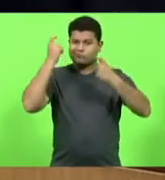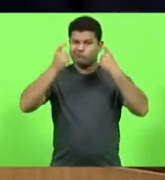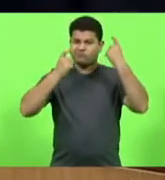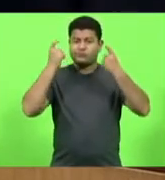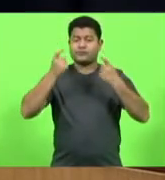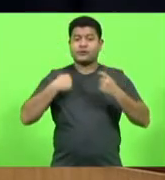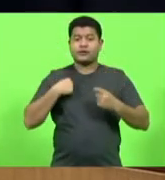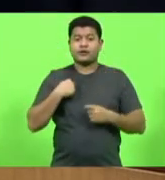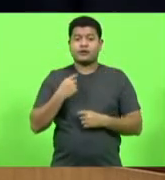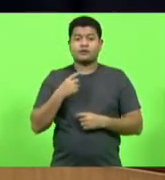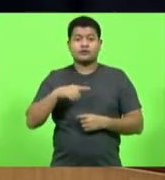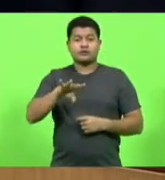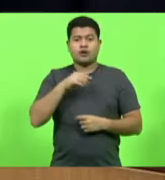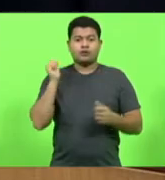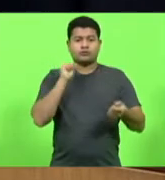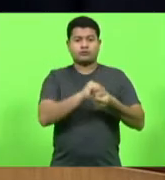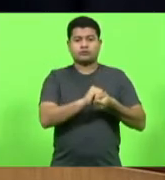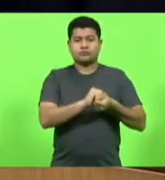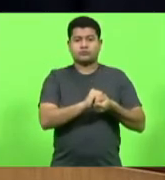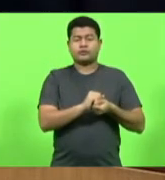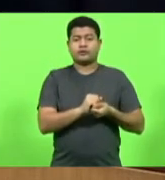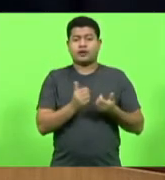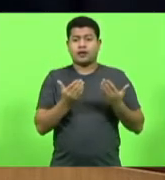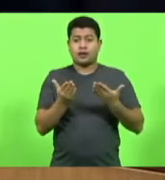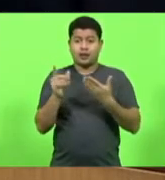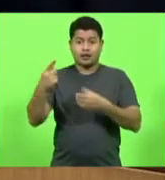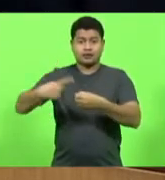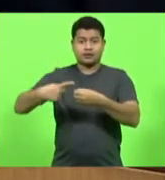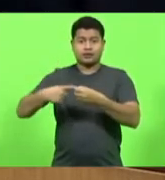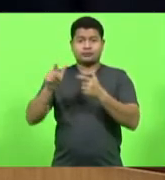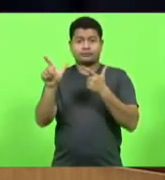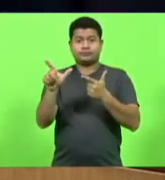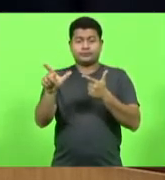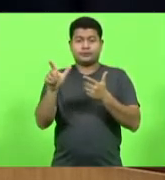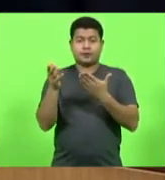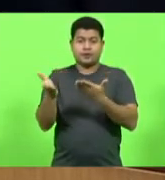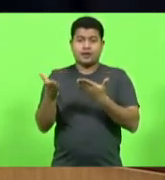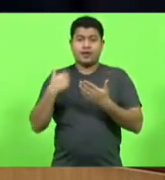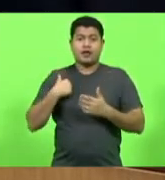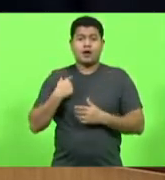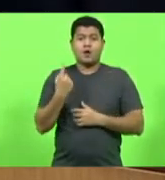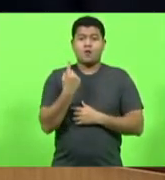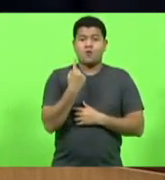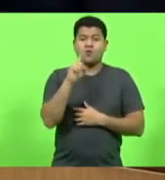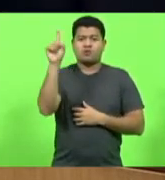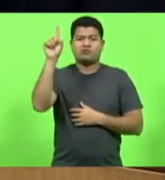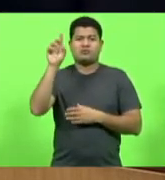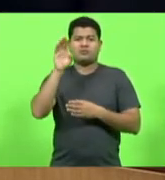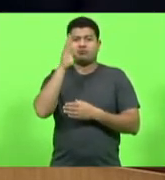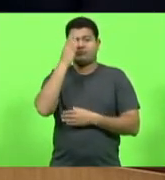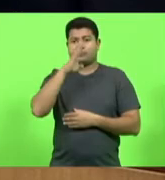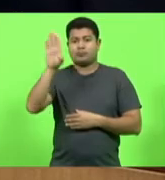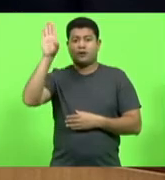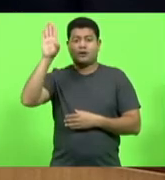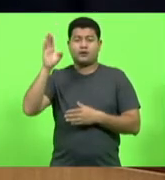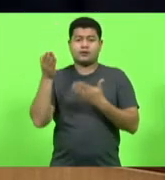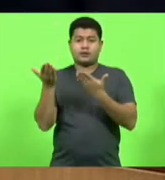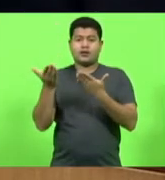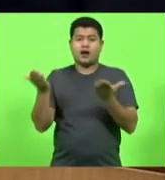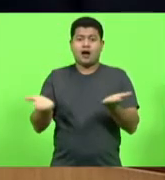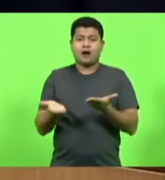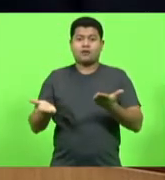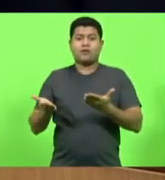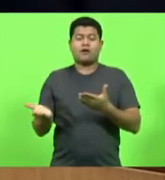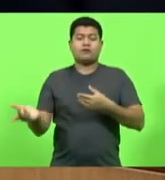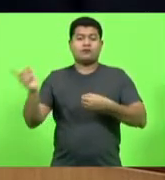me solidarizar também com a questão de caçador. Espero que essa última promessa de que agora, no meio da tarde, a luz